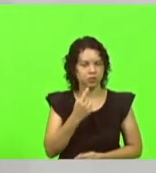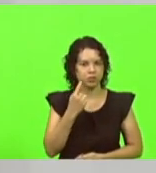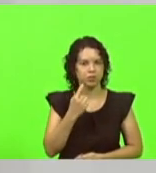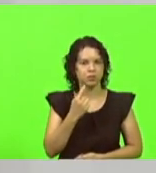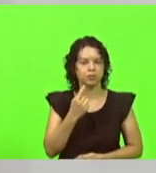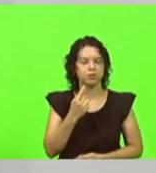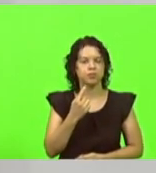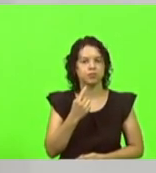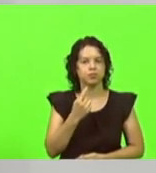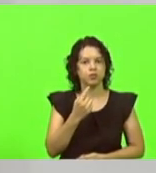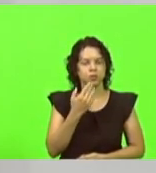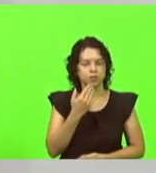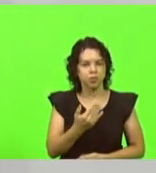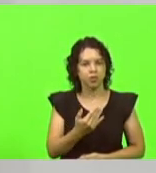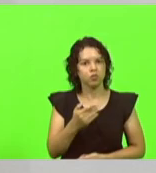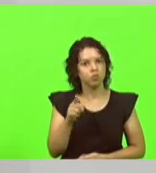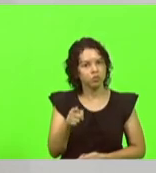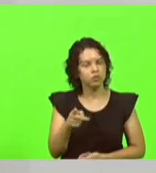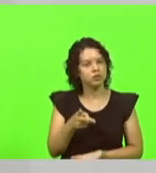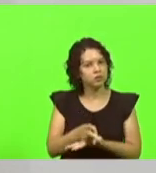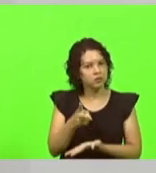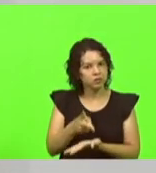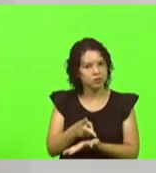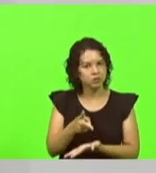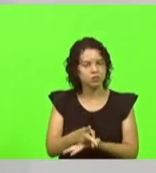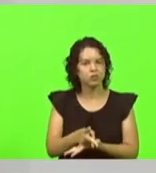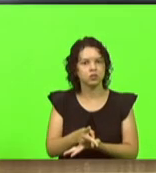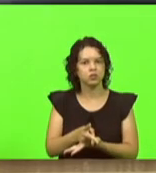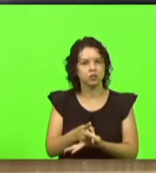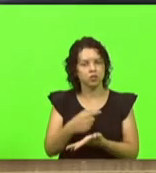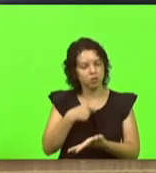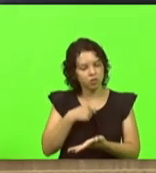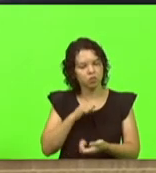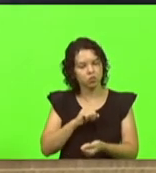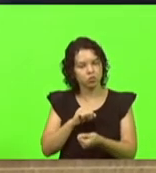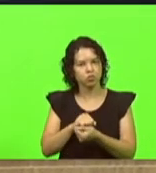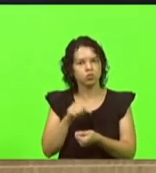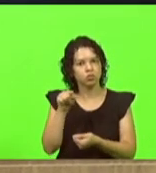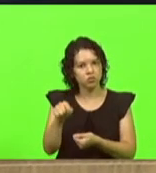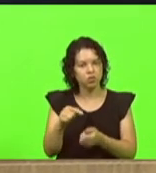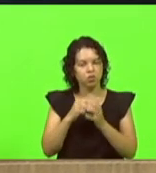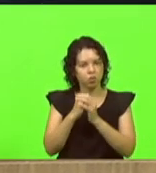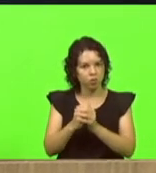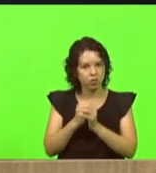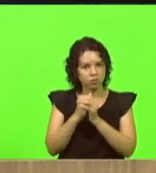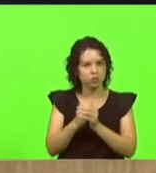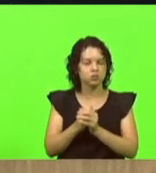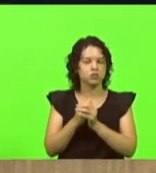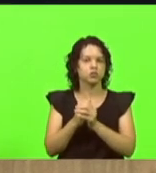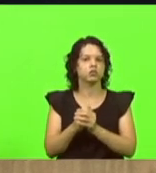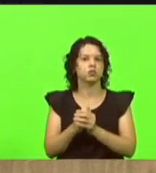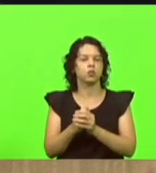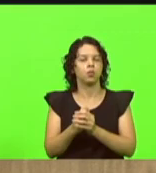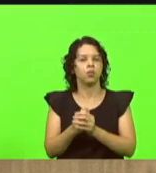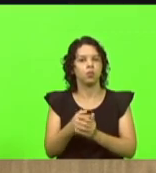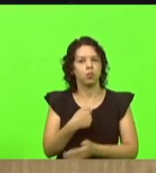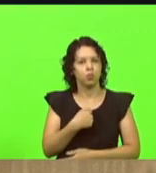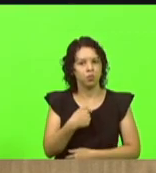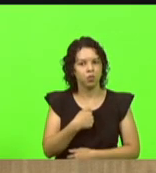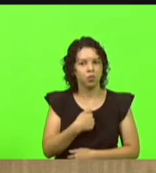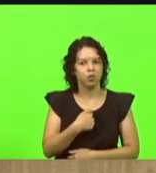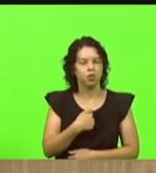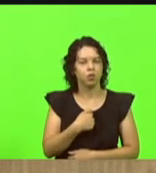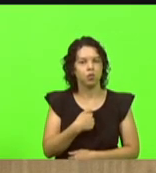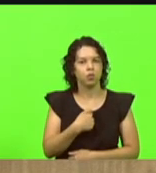sempre que o senhor puder, me inclua nas suas orações para que eu possa cumprir aquilo que os